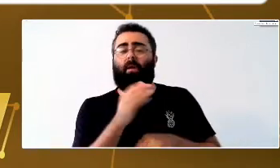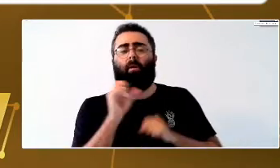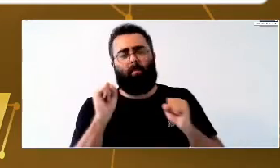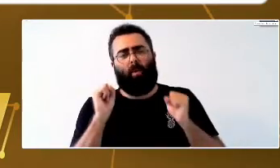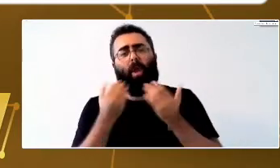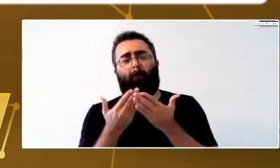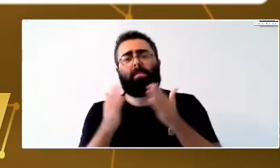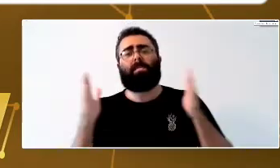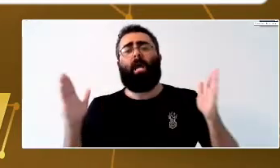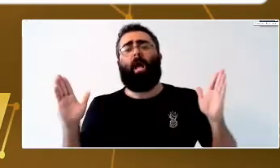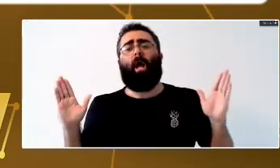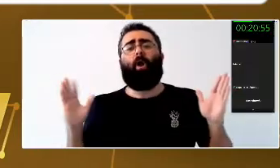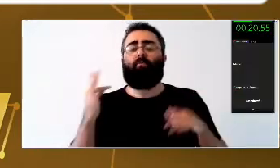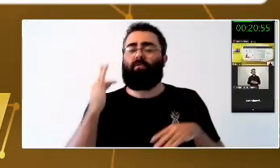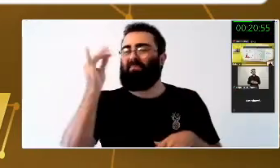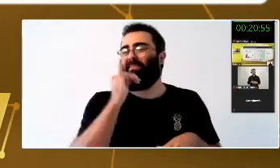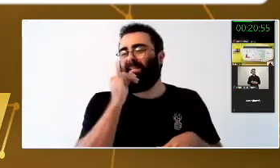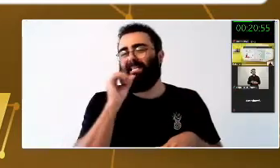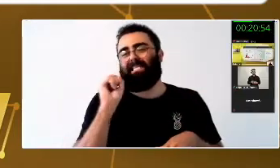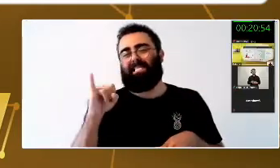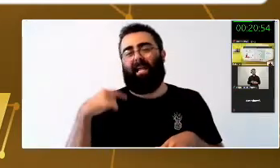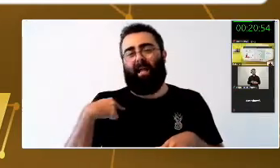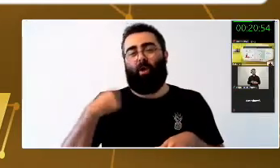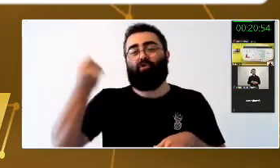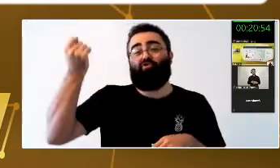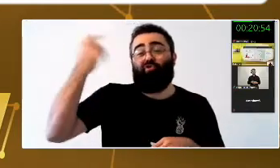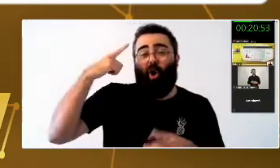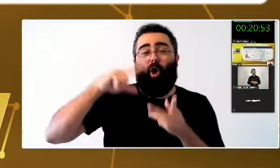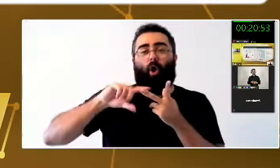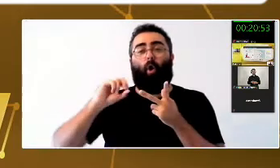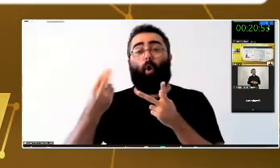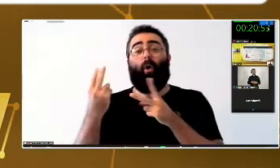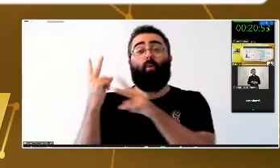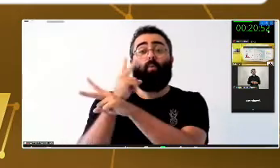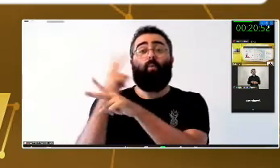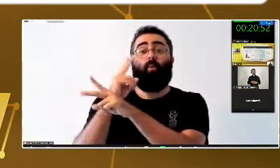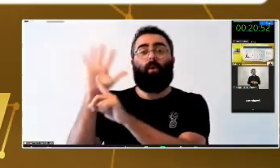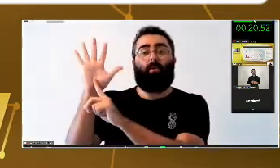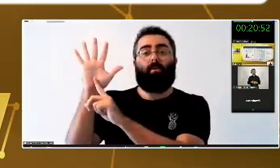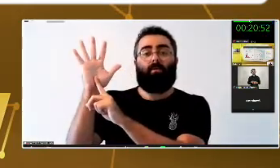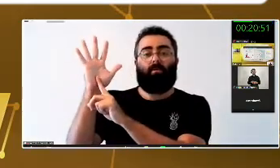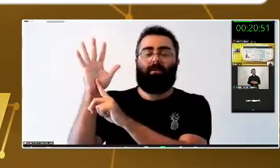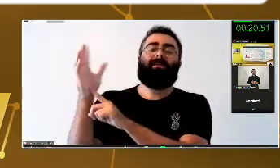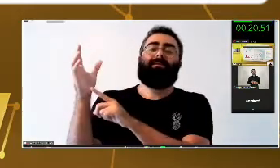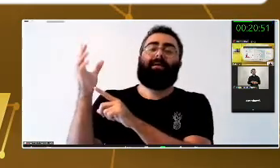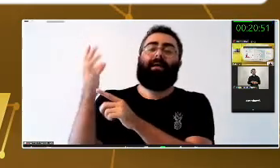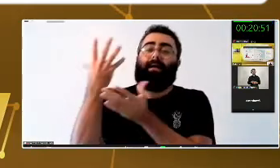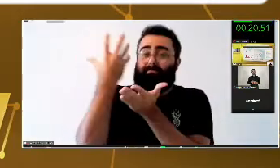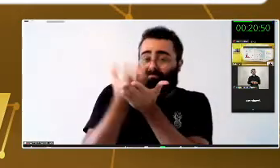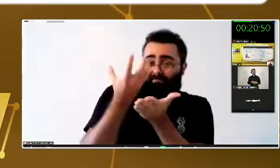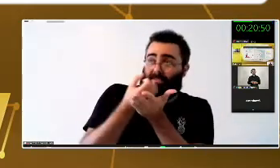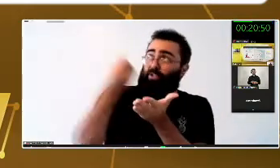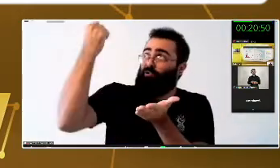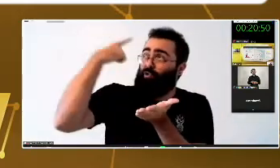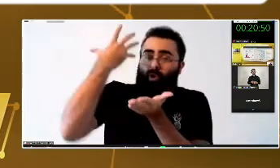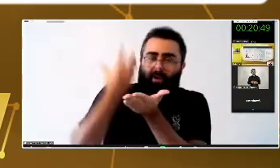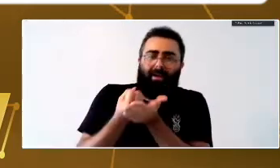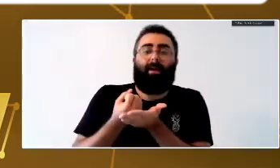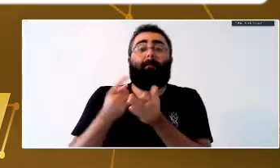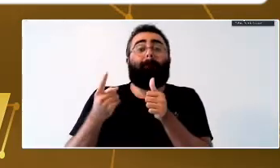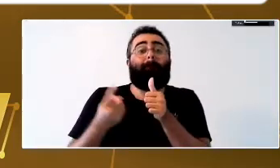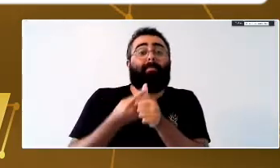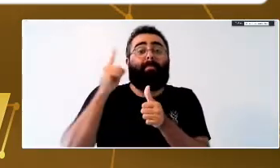quando a gente fala de um parque eólico, de um parque solar, por exemplo, a gente sempre tem a parte da fase de estudo da conexão